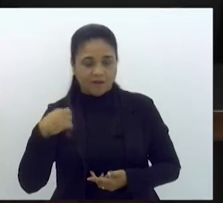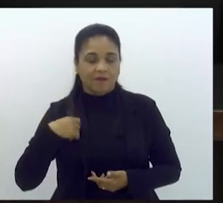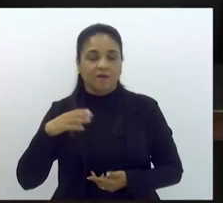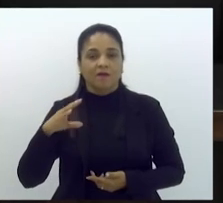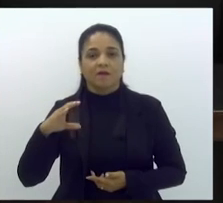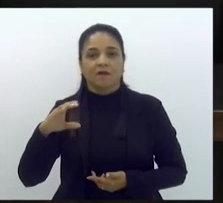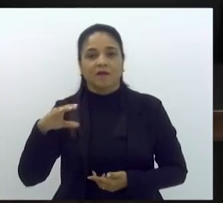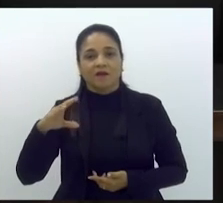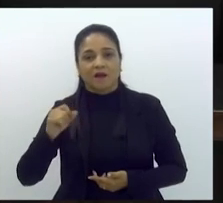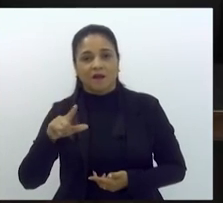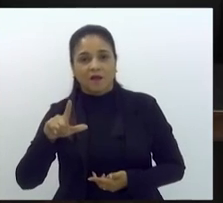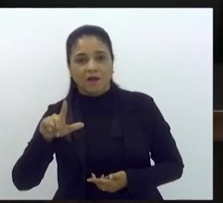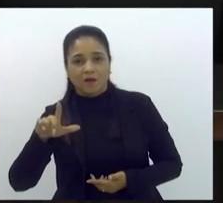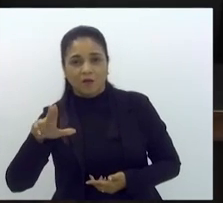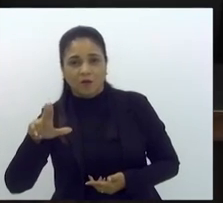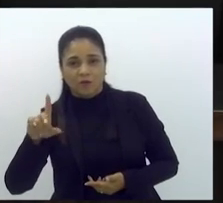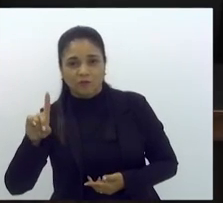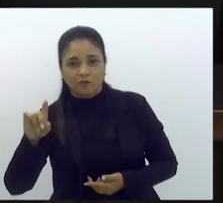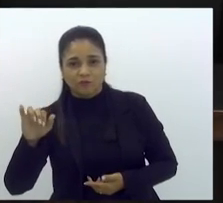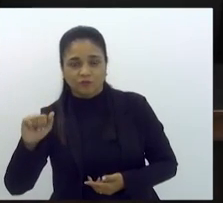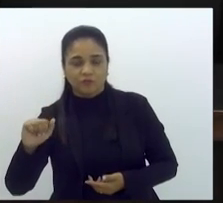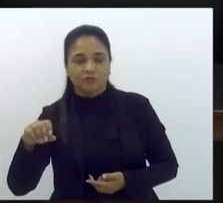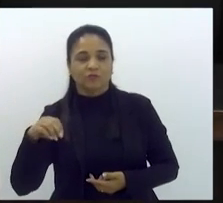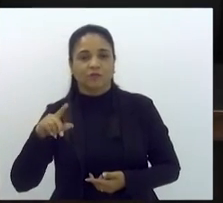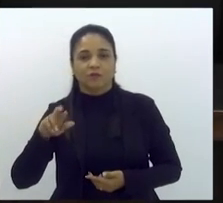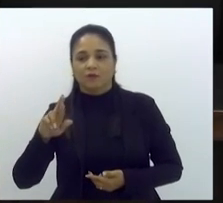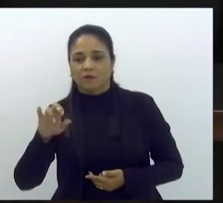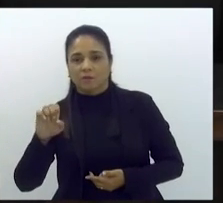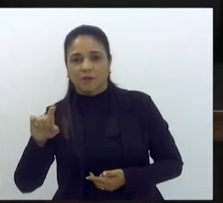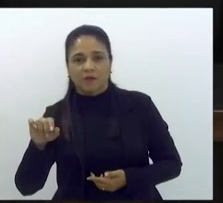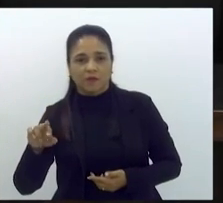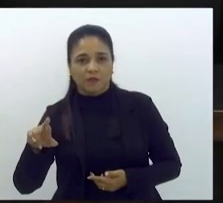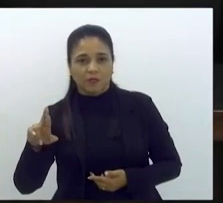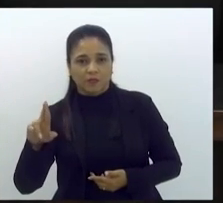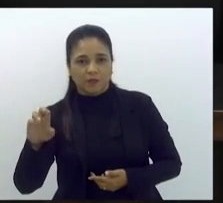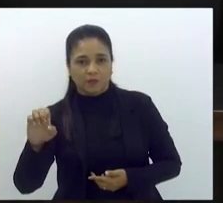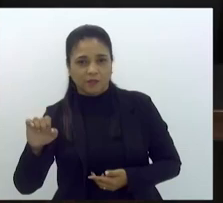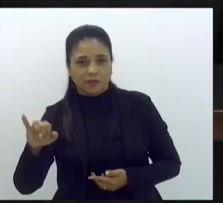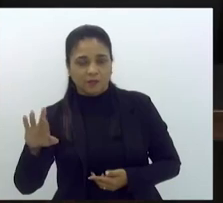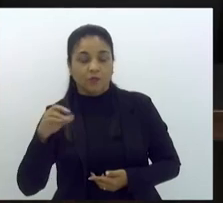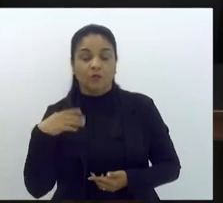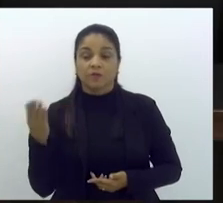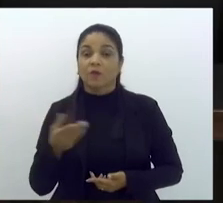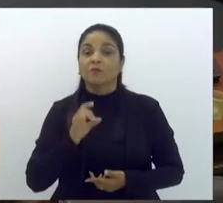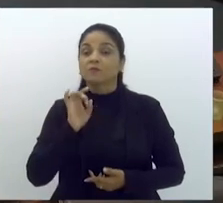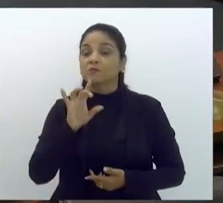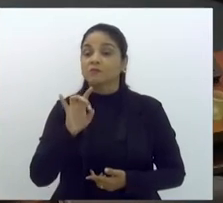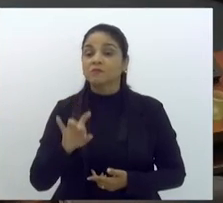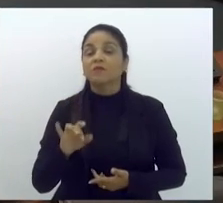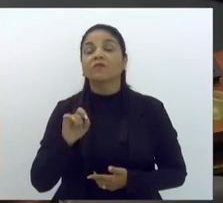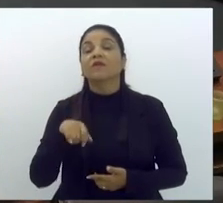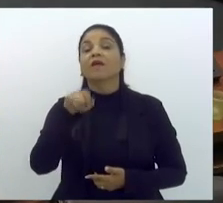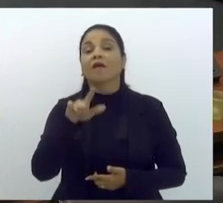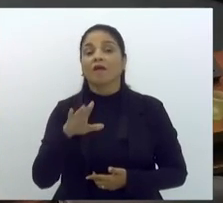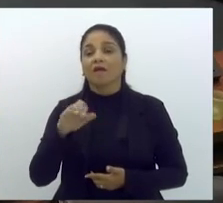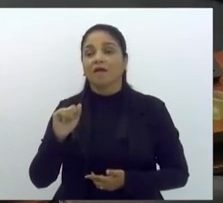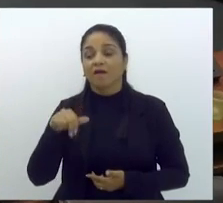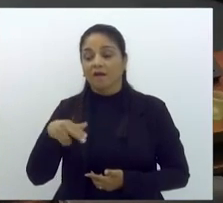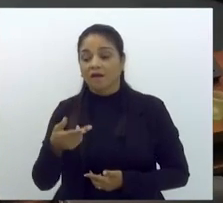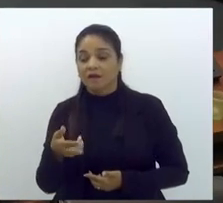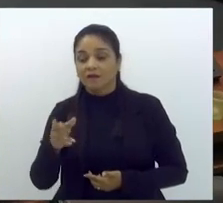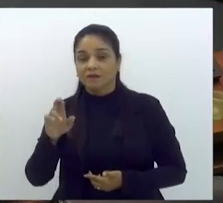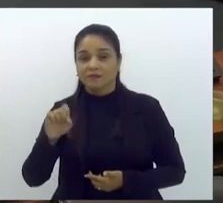Cláudio Ribeiro Deputado Renato Machado a presença designa relatoria especial Deputado Anderson Moraes aparecer favorável